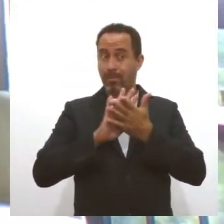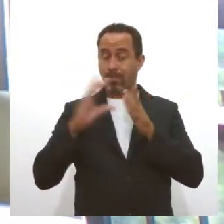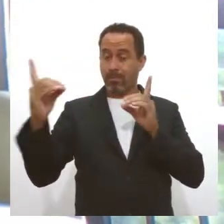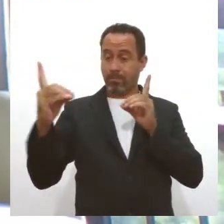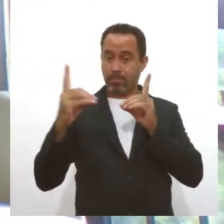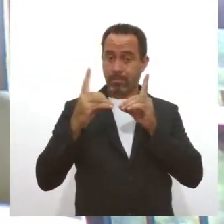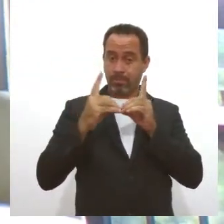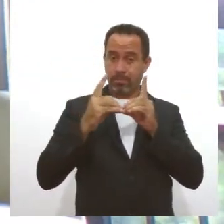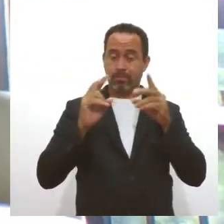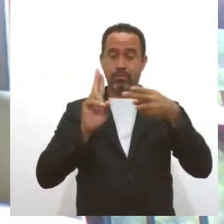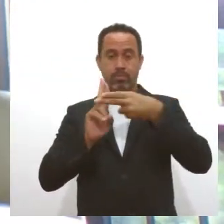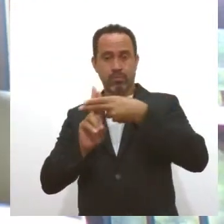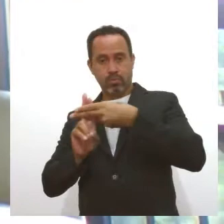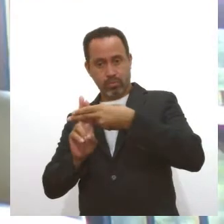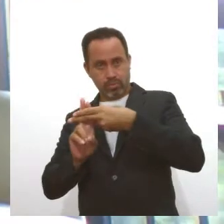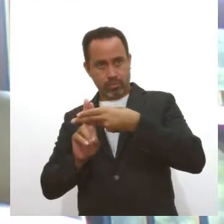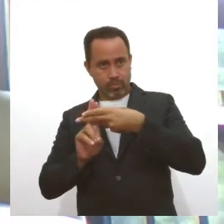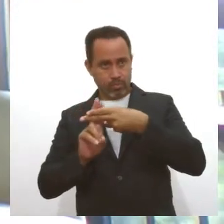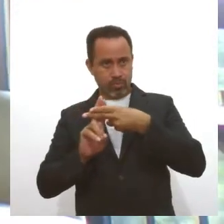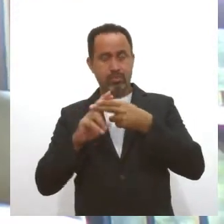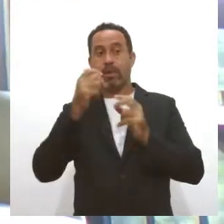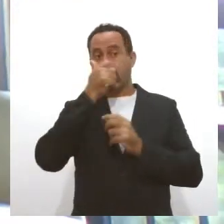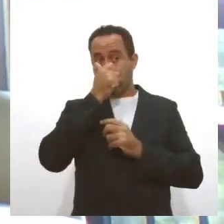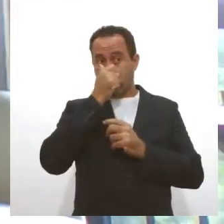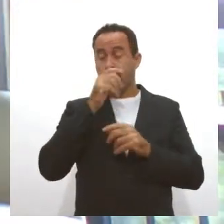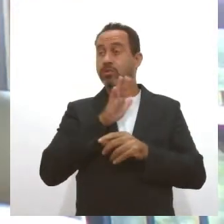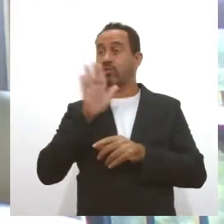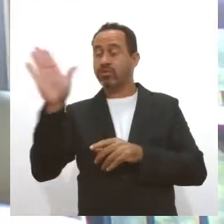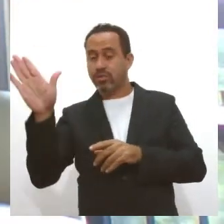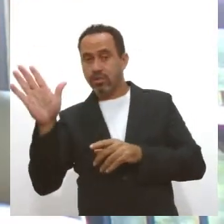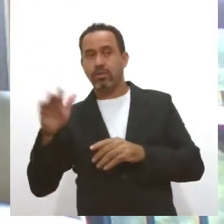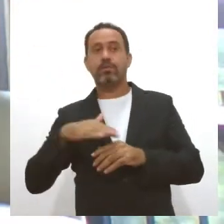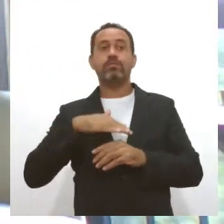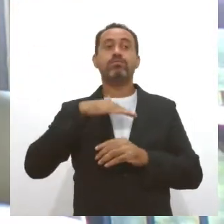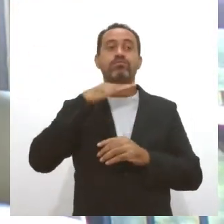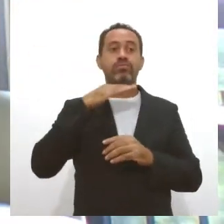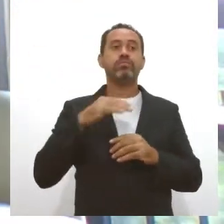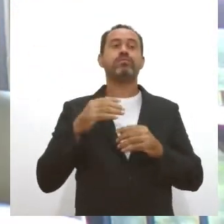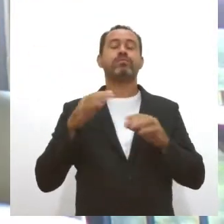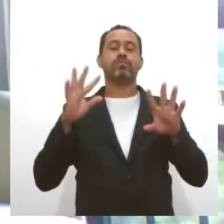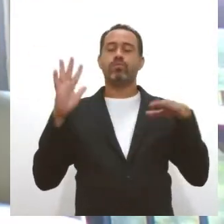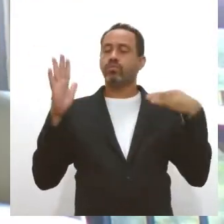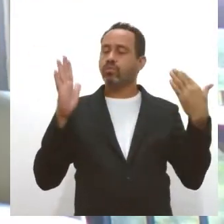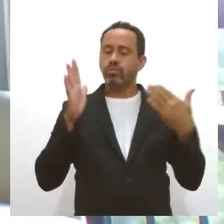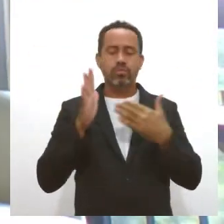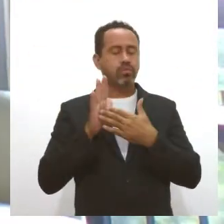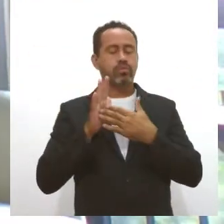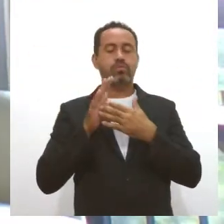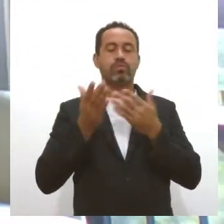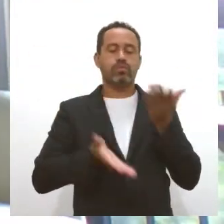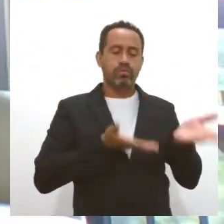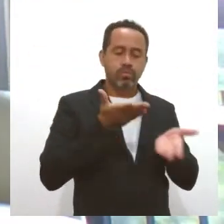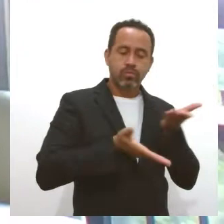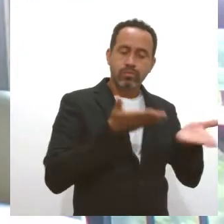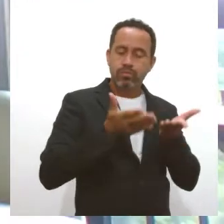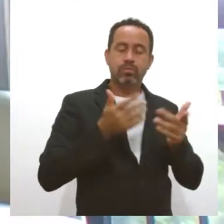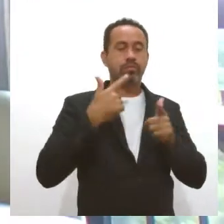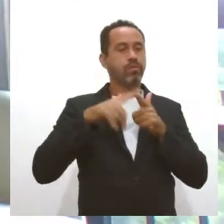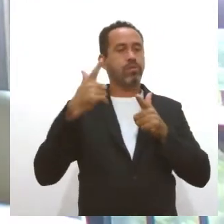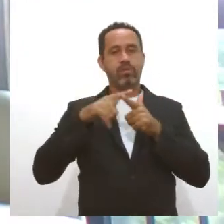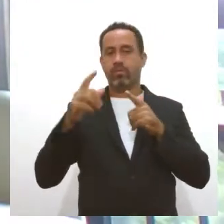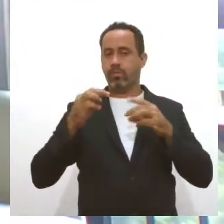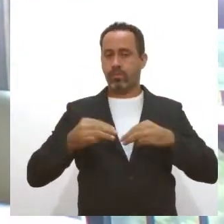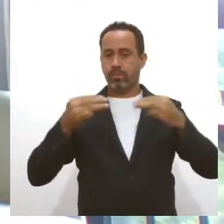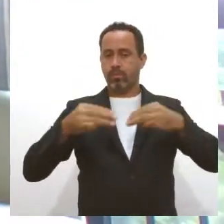SUS, justamente para não sobrecarregar o sistema público. E todos os pacientes foram atendidos. Não houve nenhuma denúncia no Ministério